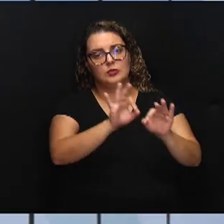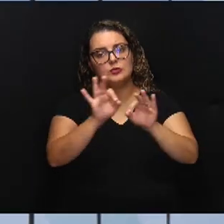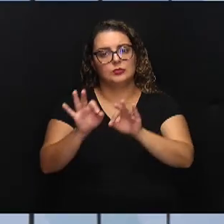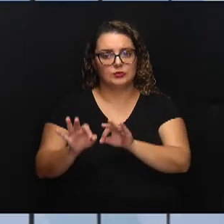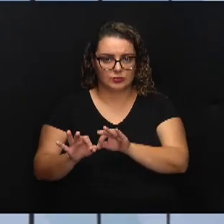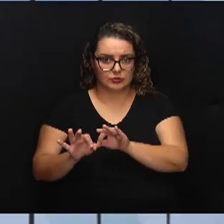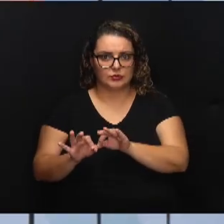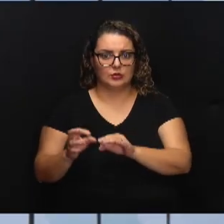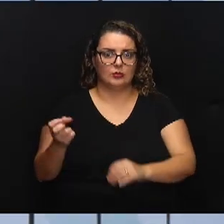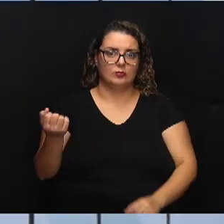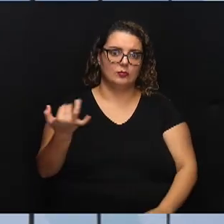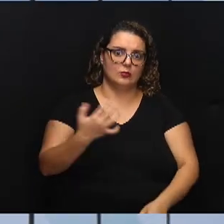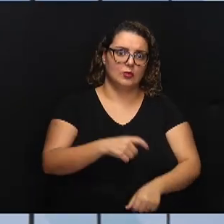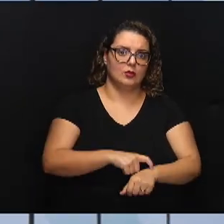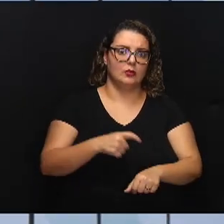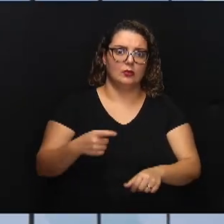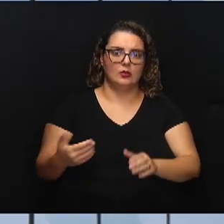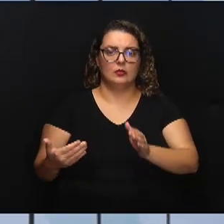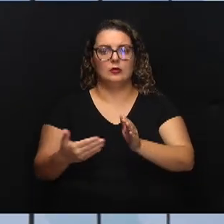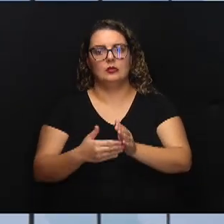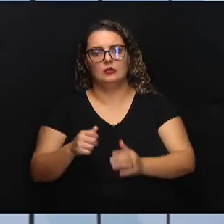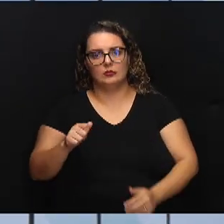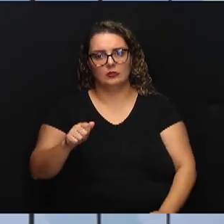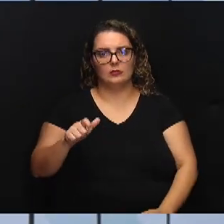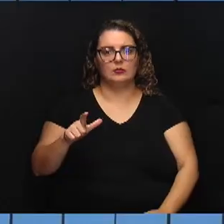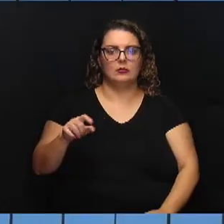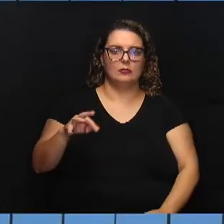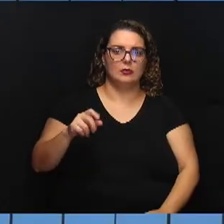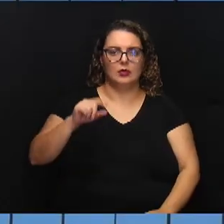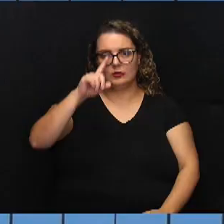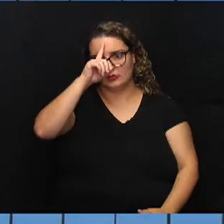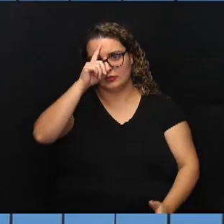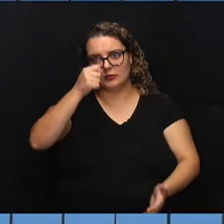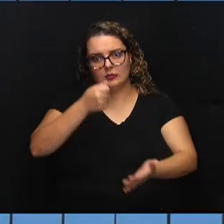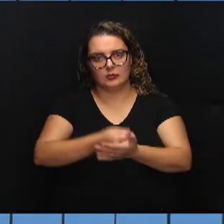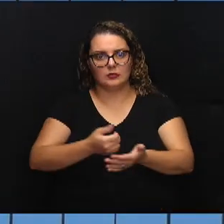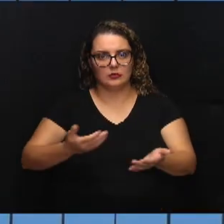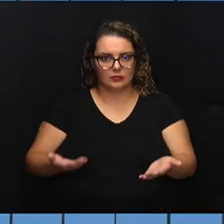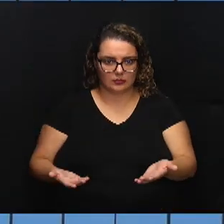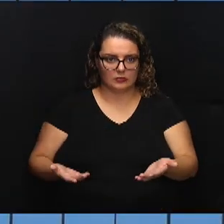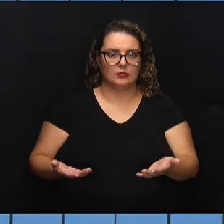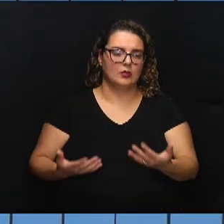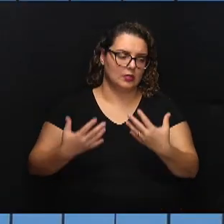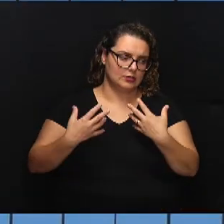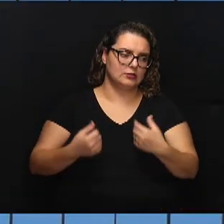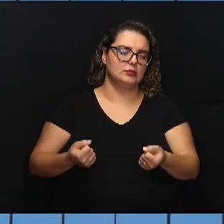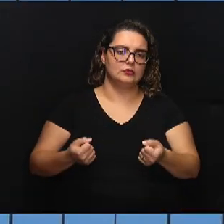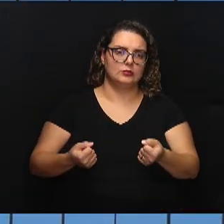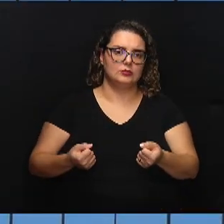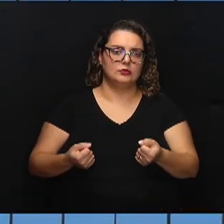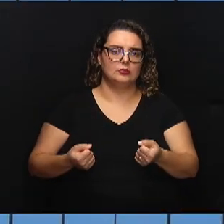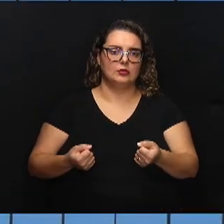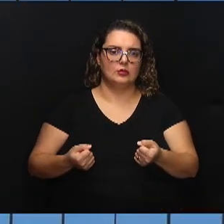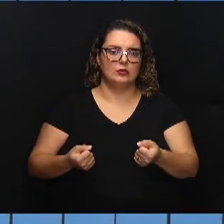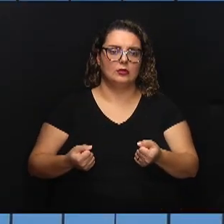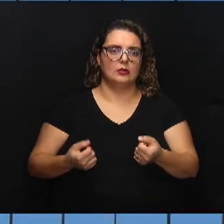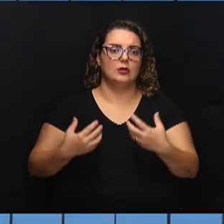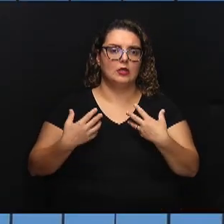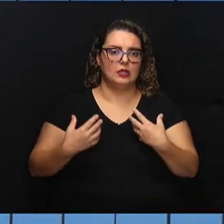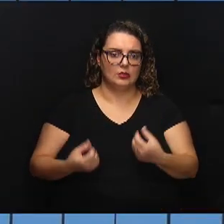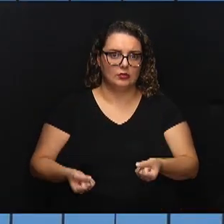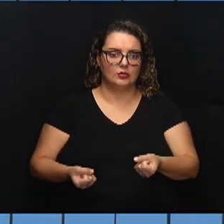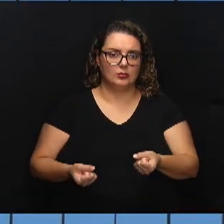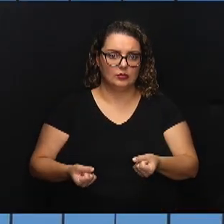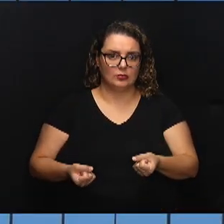né, por quanto tempo? Até ter uma alta assim, definitiva, receber, né, o diagnóstico, não, receber assim,